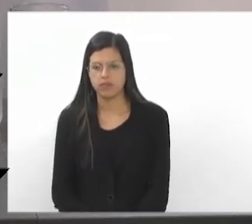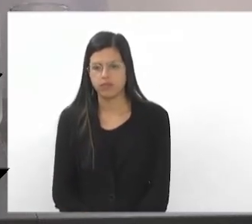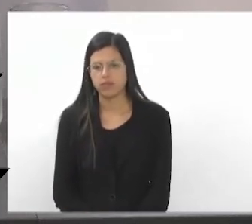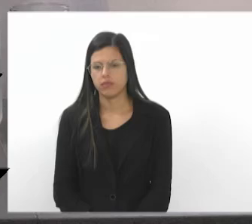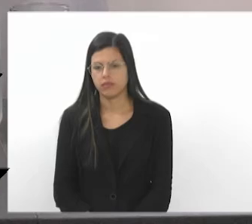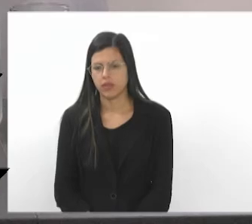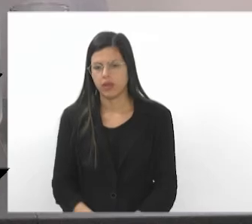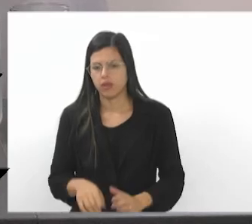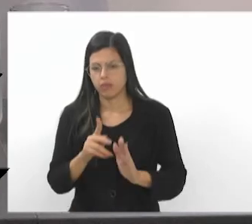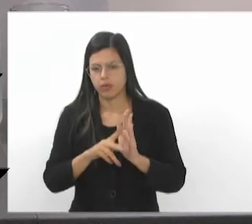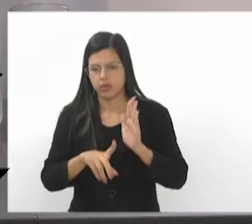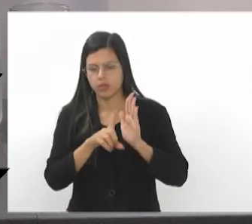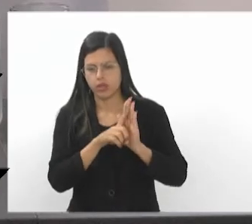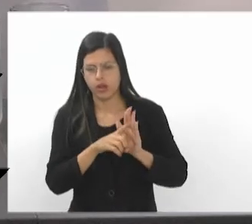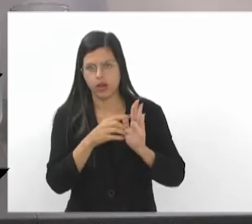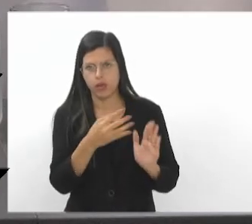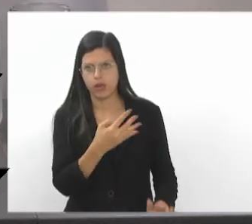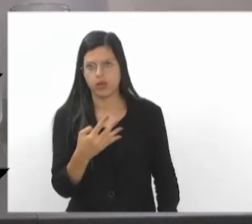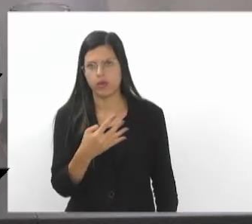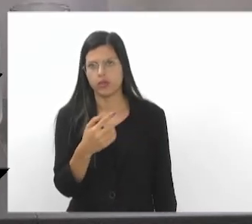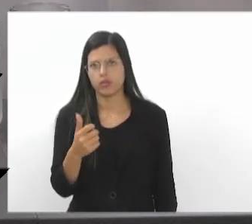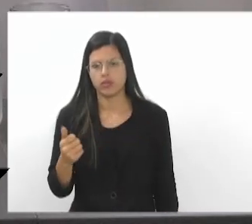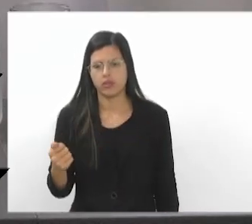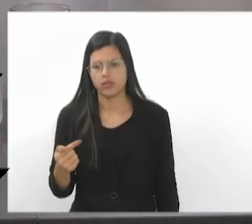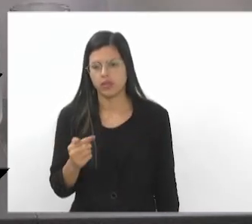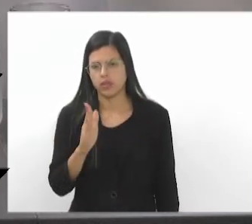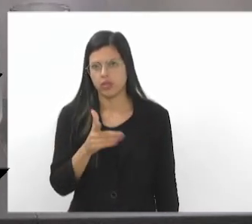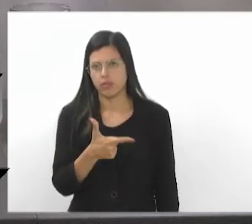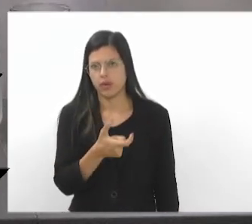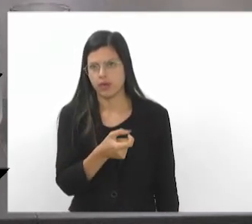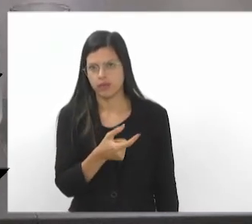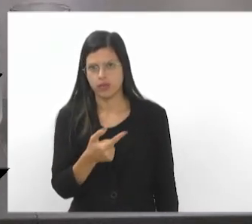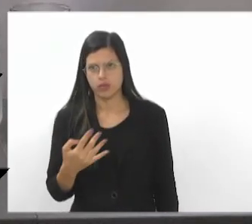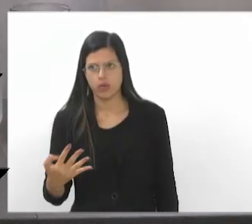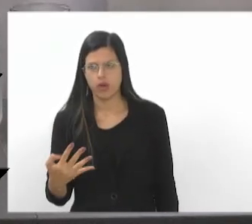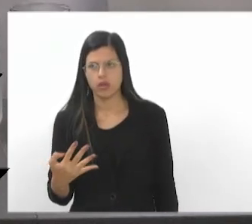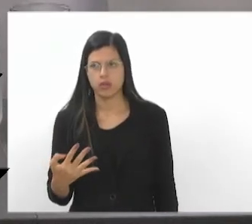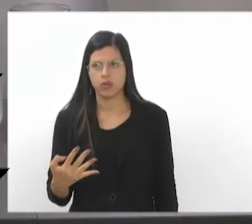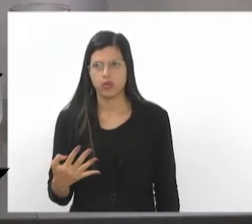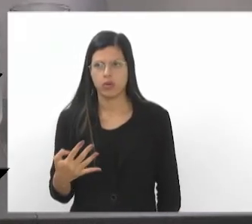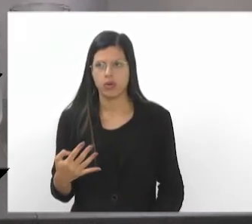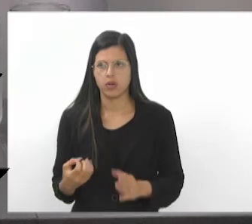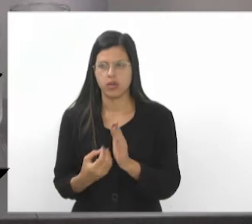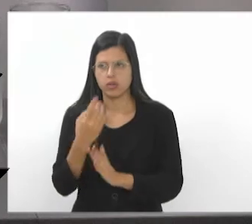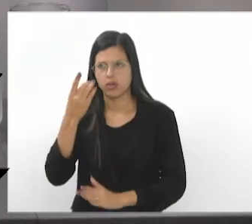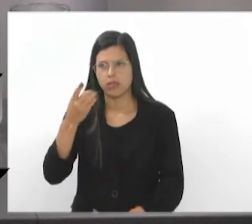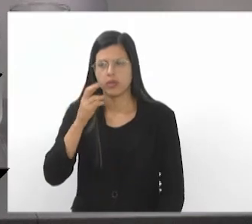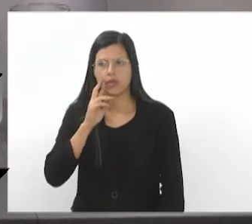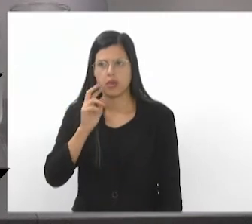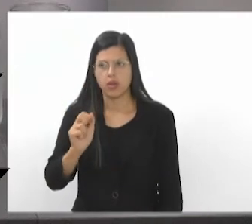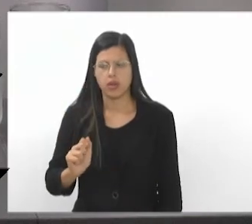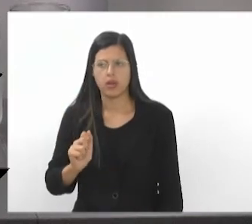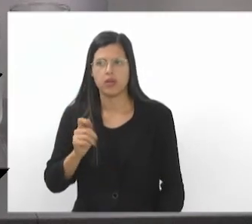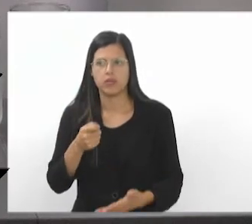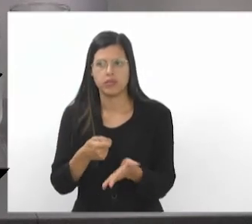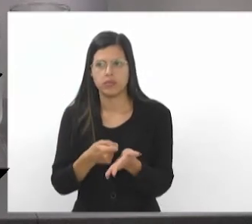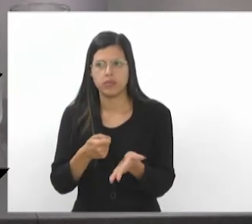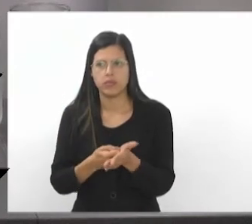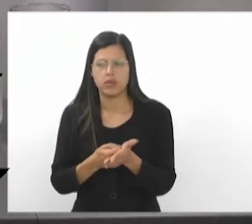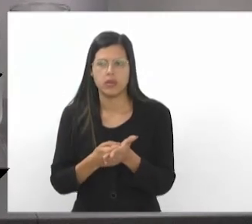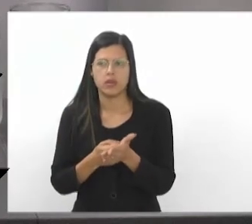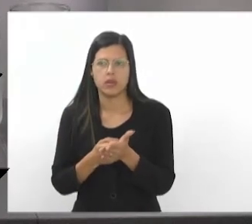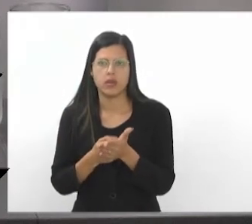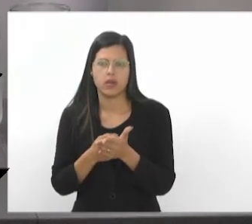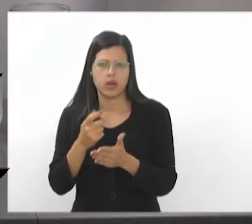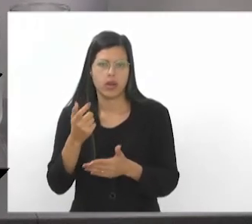14 da pauta é o projeto de lei 4417 de 24, de autoria do deputado Rodrigo Amorim, que determina que as operadoras de plano